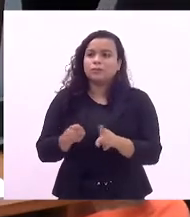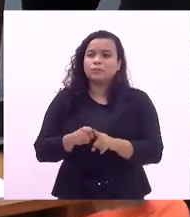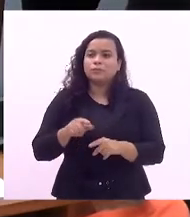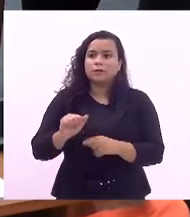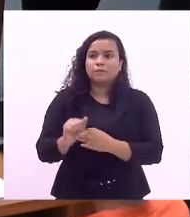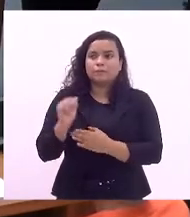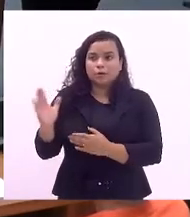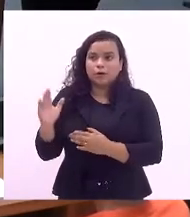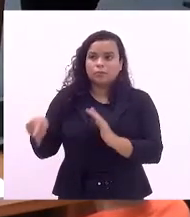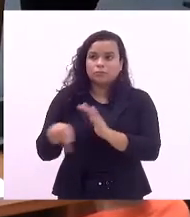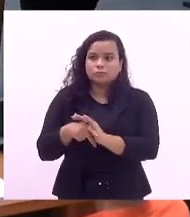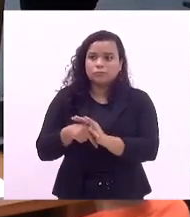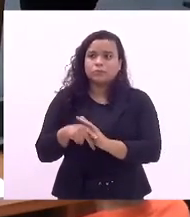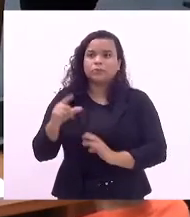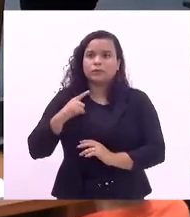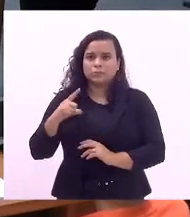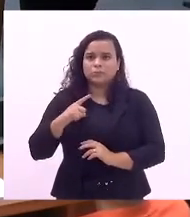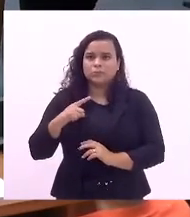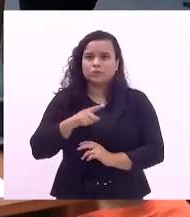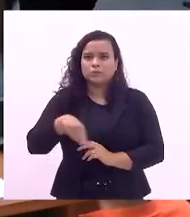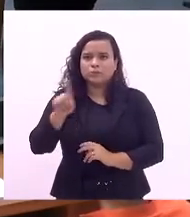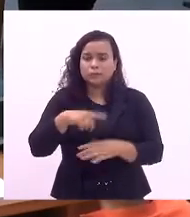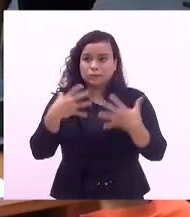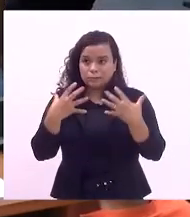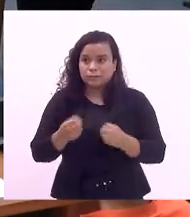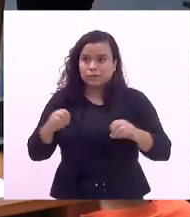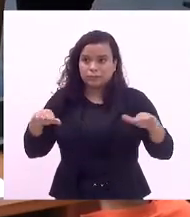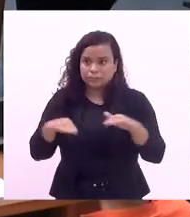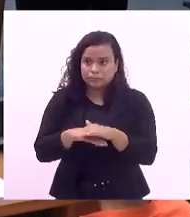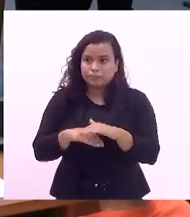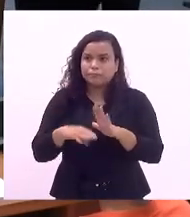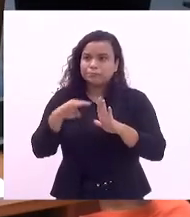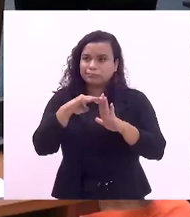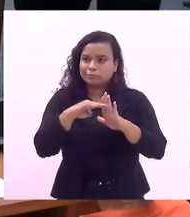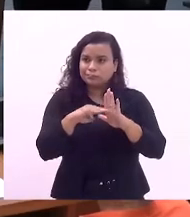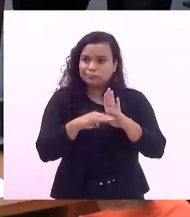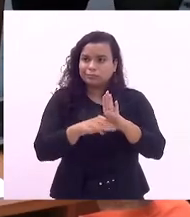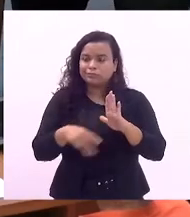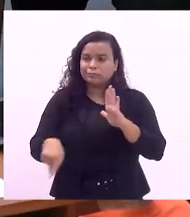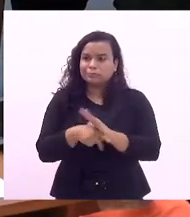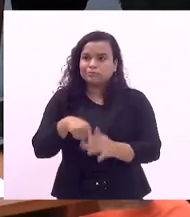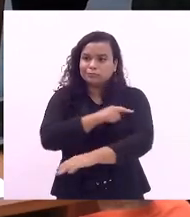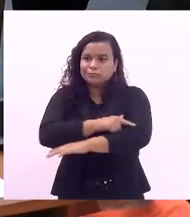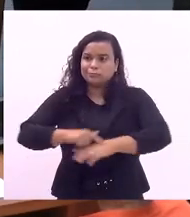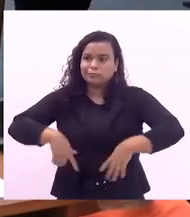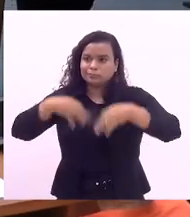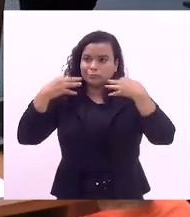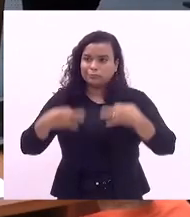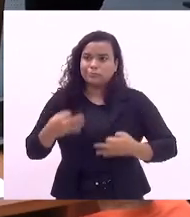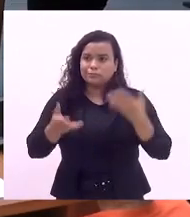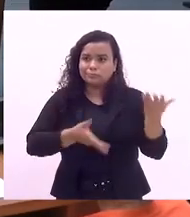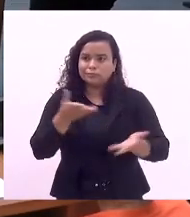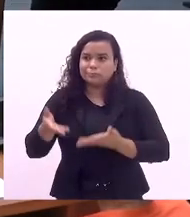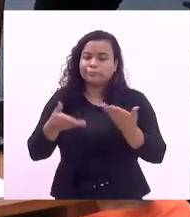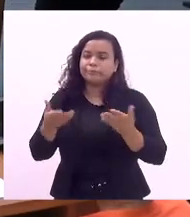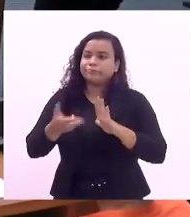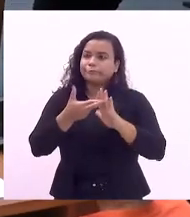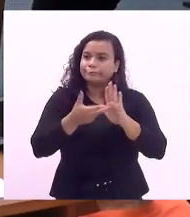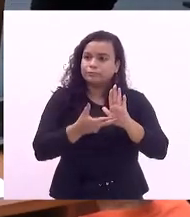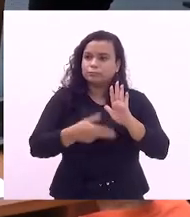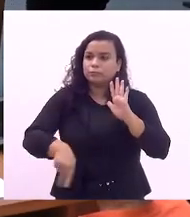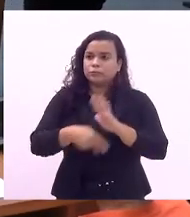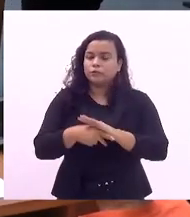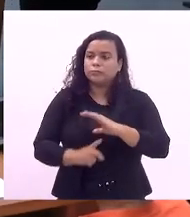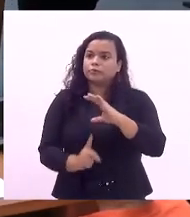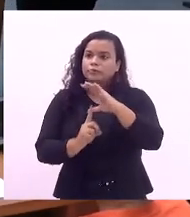que estejam fora dela desde que aceitem a submissão aos prefeitos de disciplina cortesia e princípios da Capelania